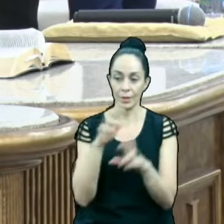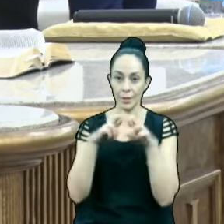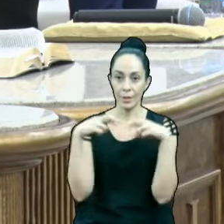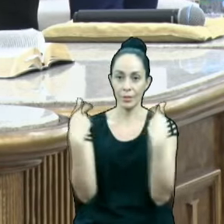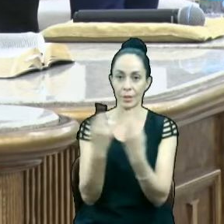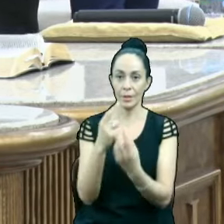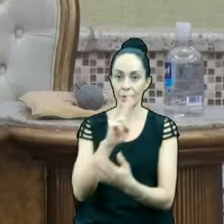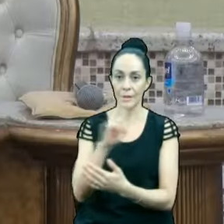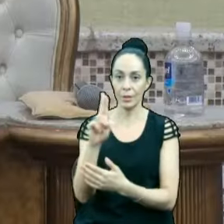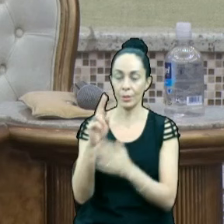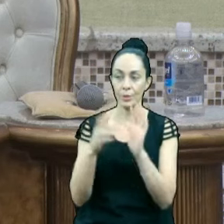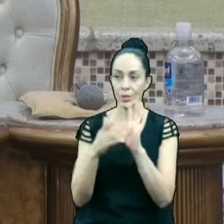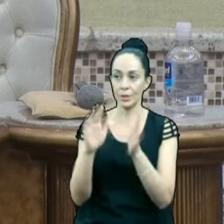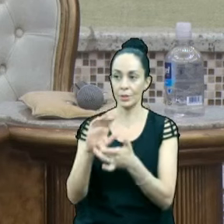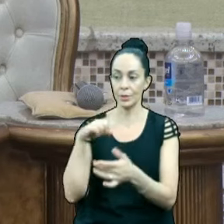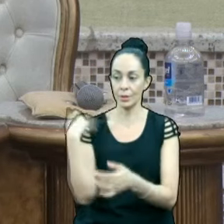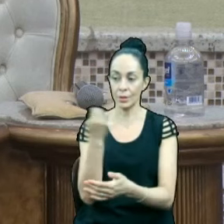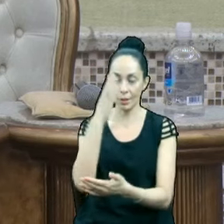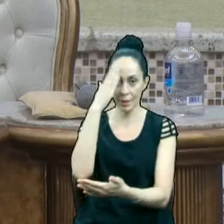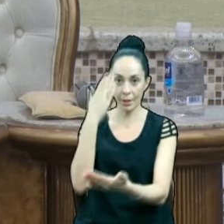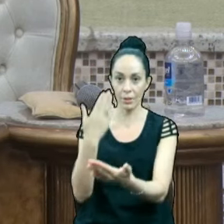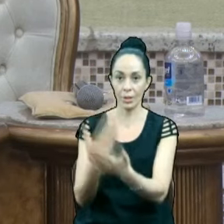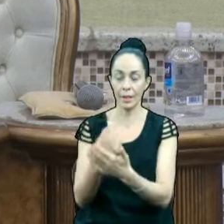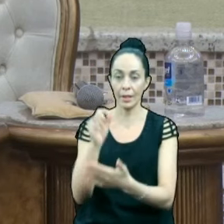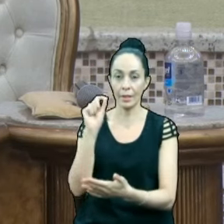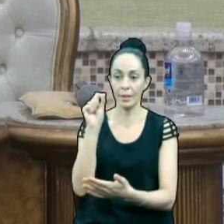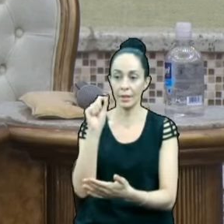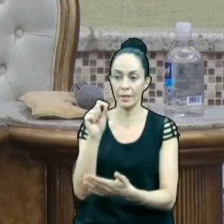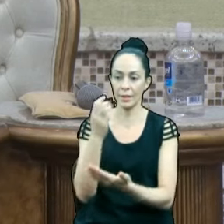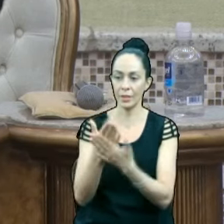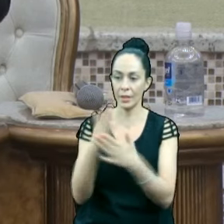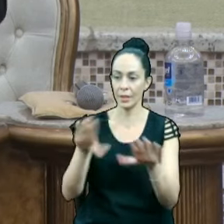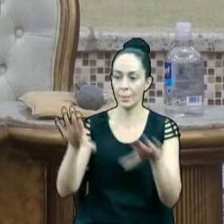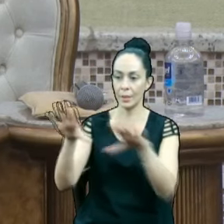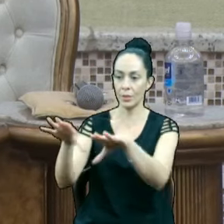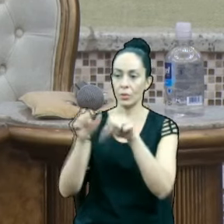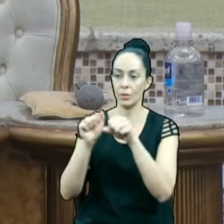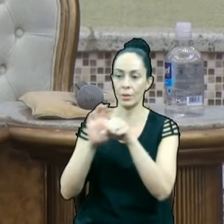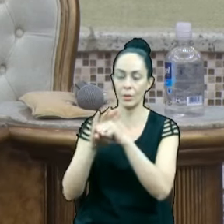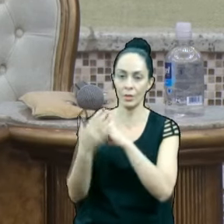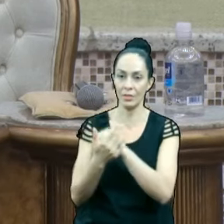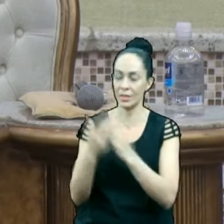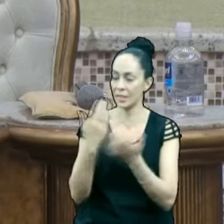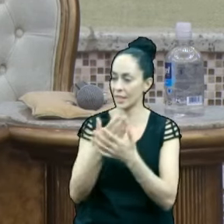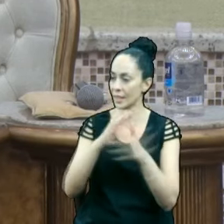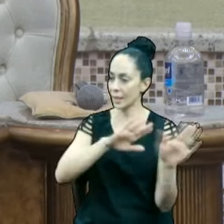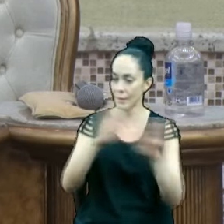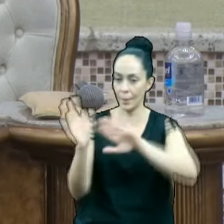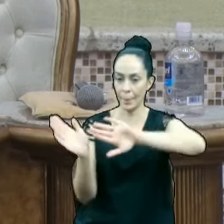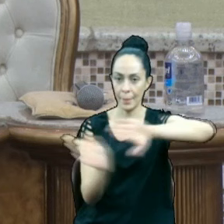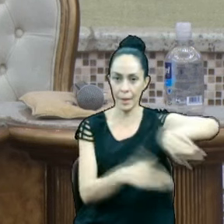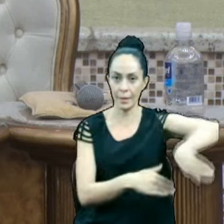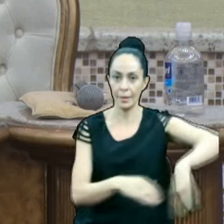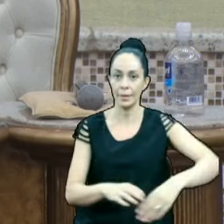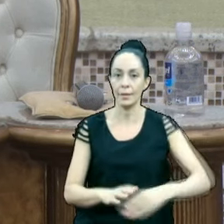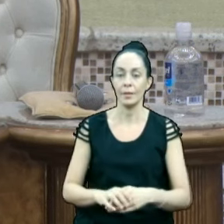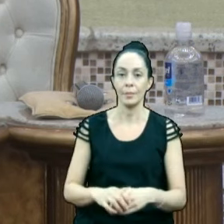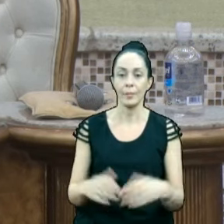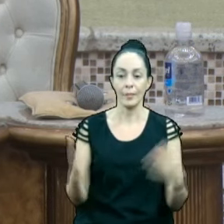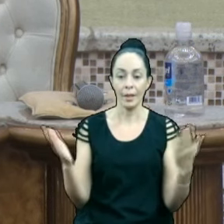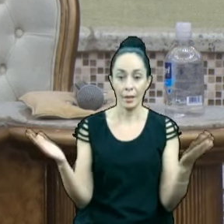vamos crer que tá passando essa nuvem terrível né aí e tá chegando aquela